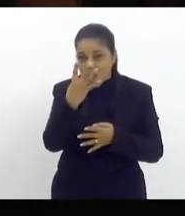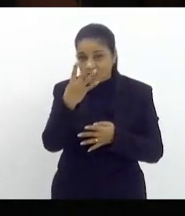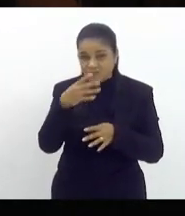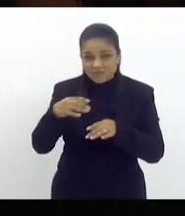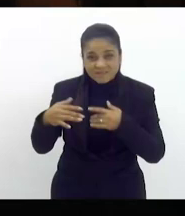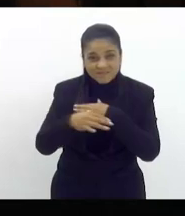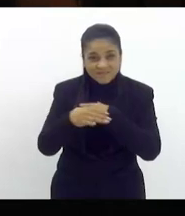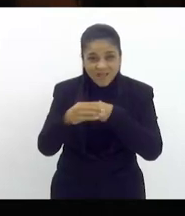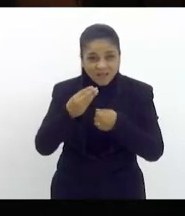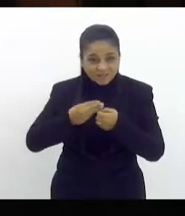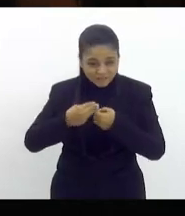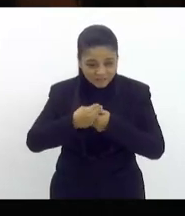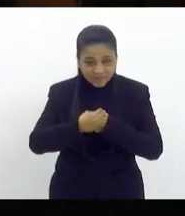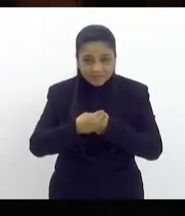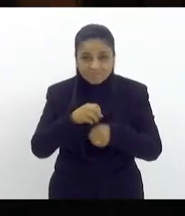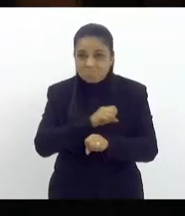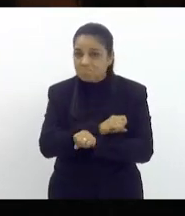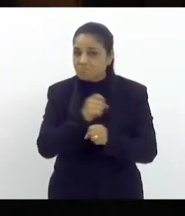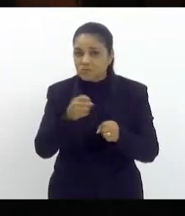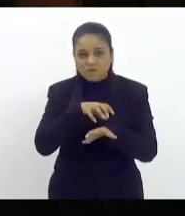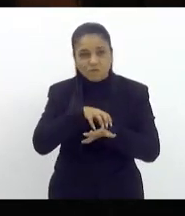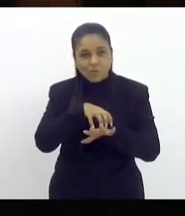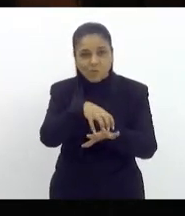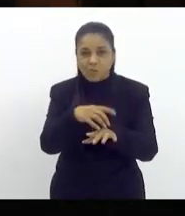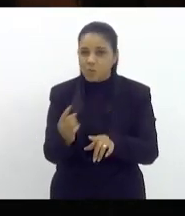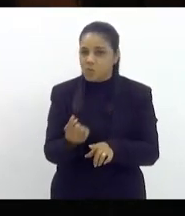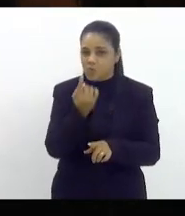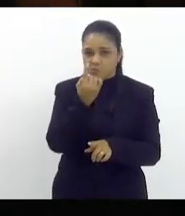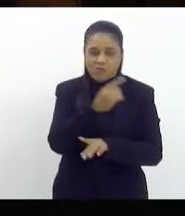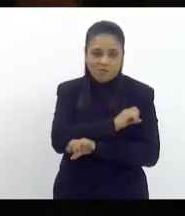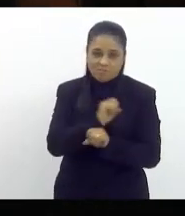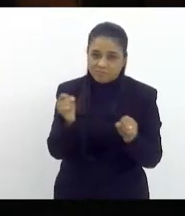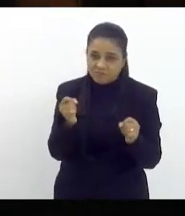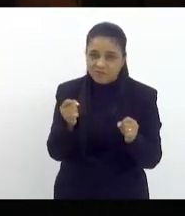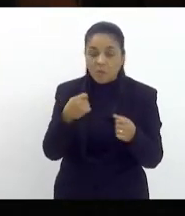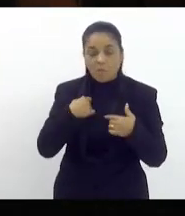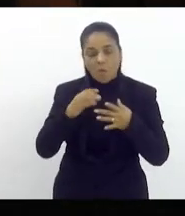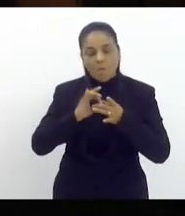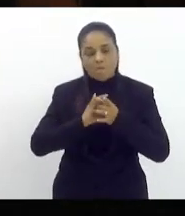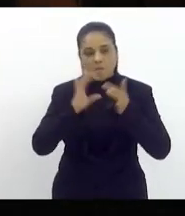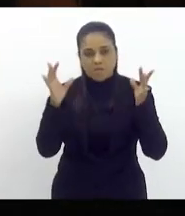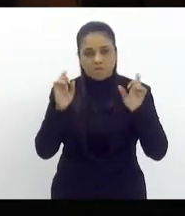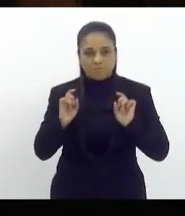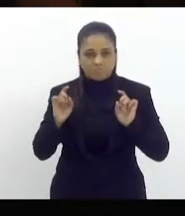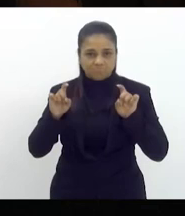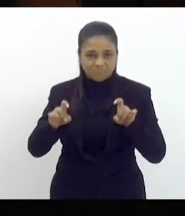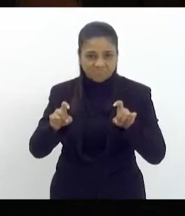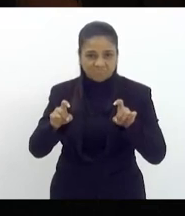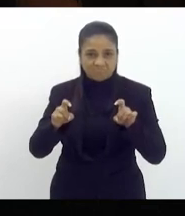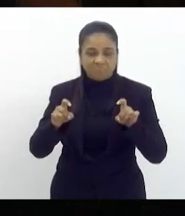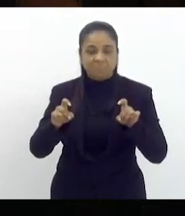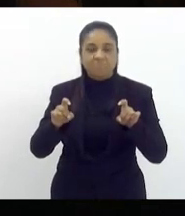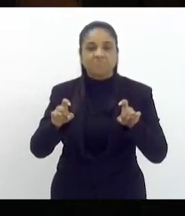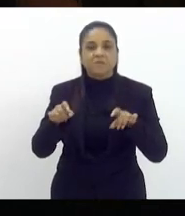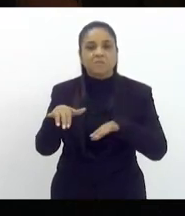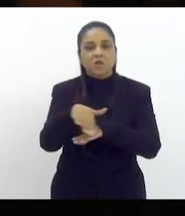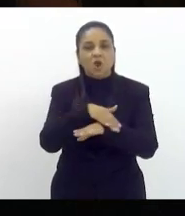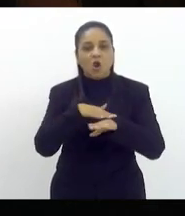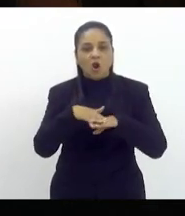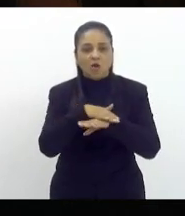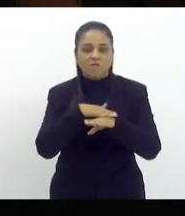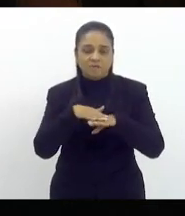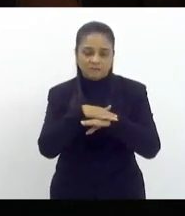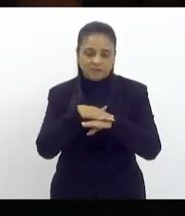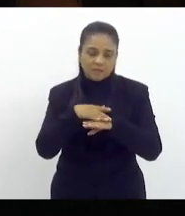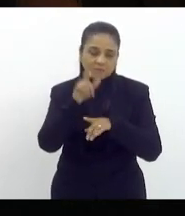seja não é suficiente e meu mandato está a posição está à disposição das mulheres do Norte Fluminense